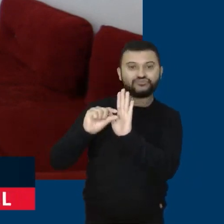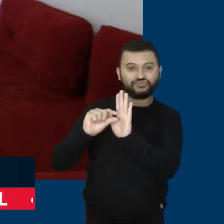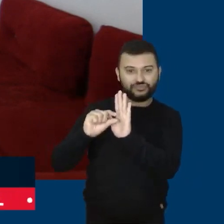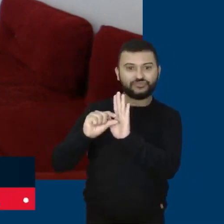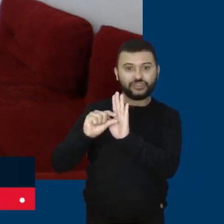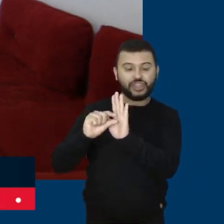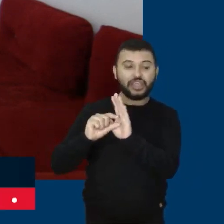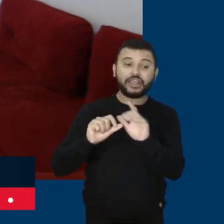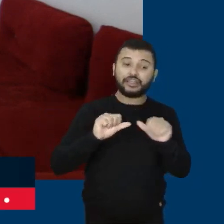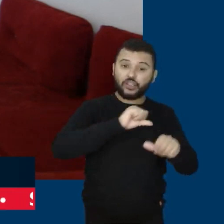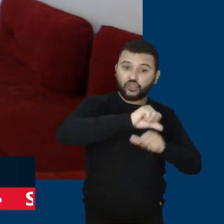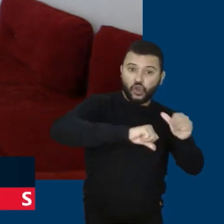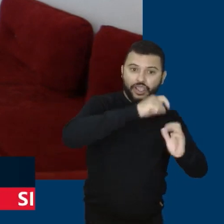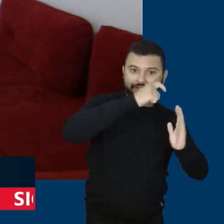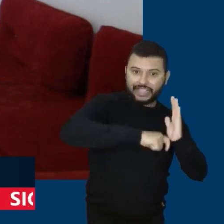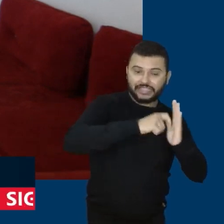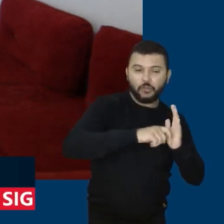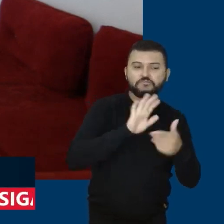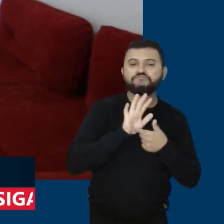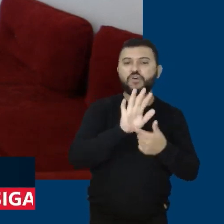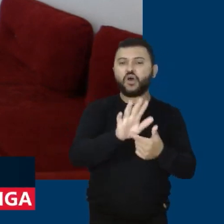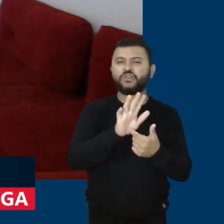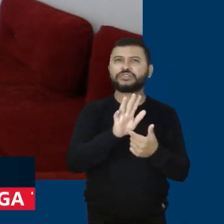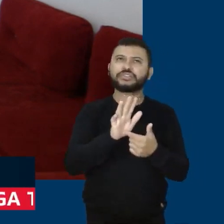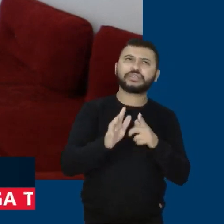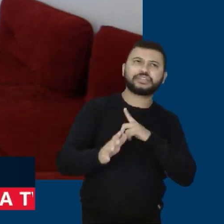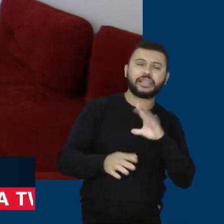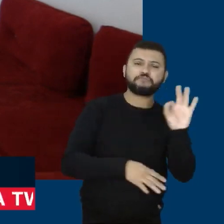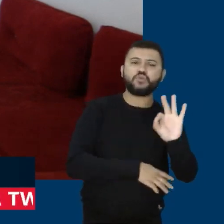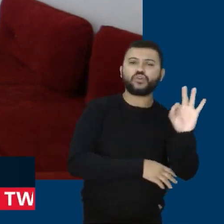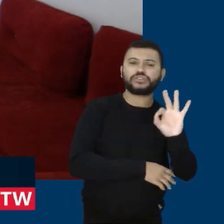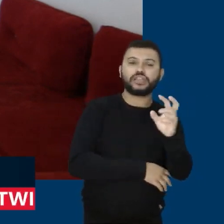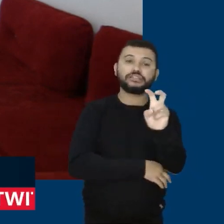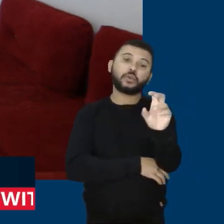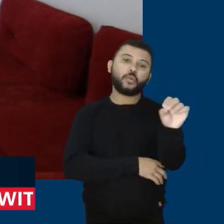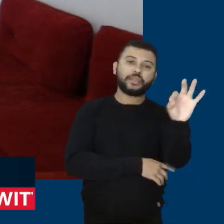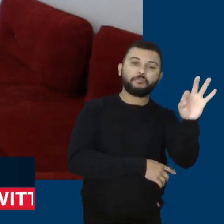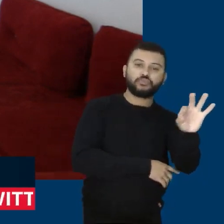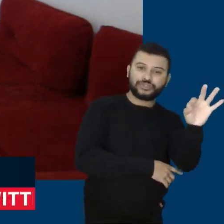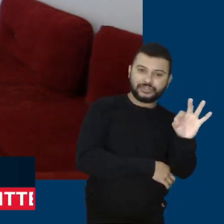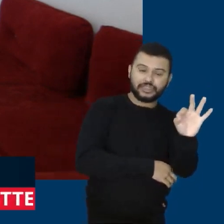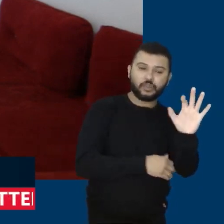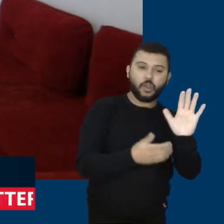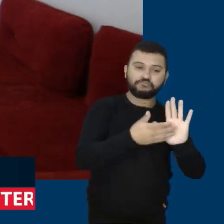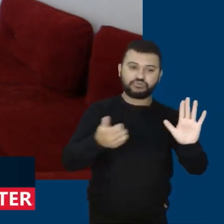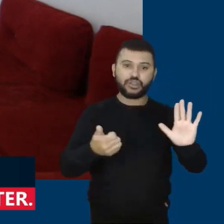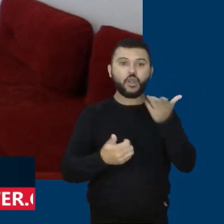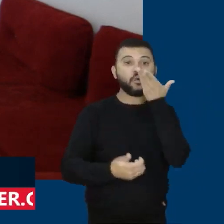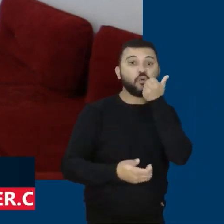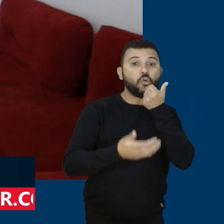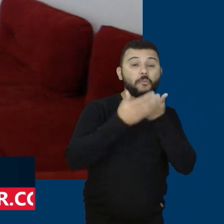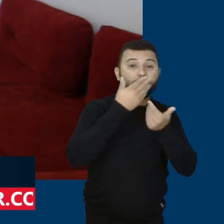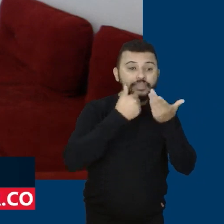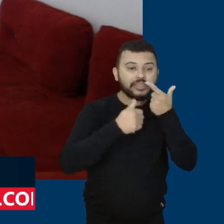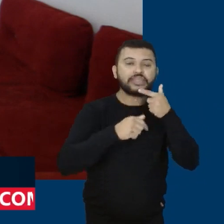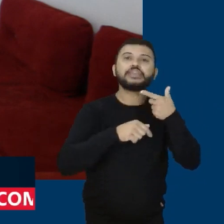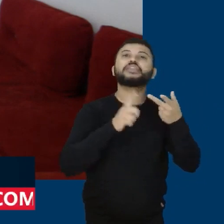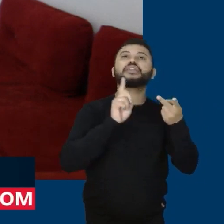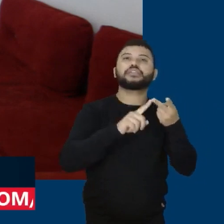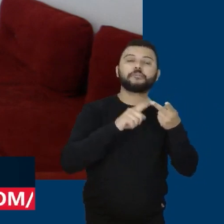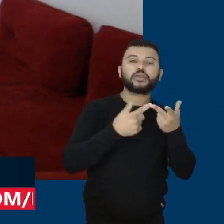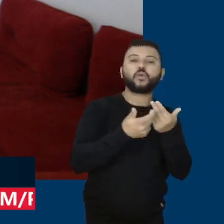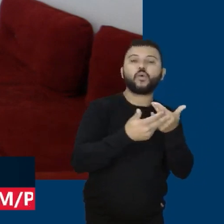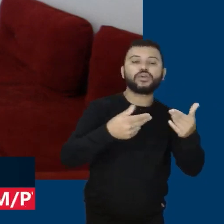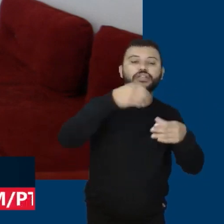explicou que a reforma prevê uma alíquota reduzida em 50% para alimentos e outros itens da